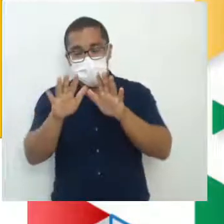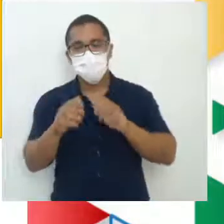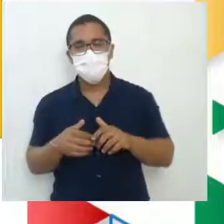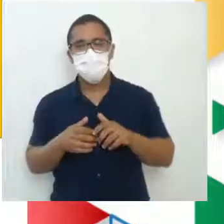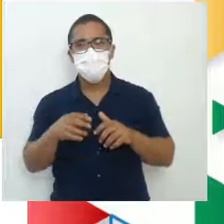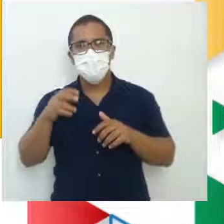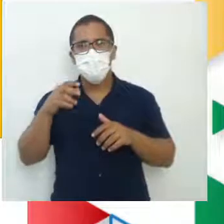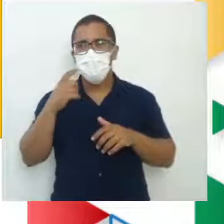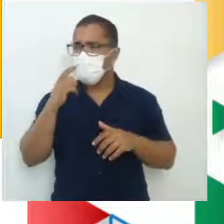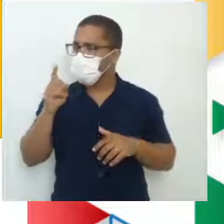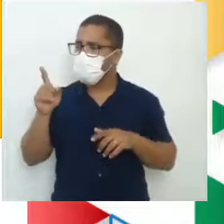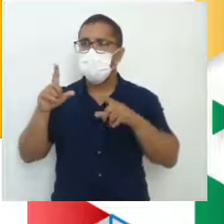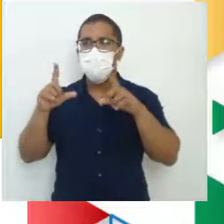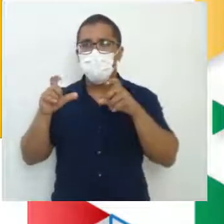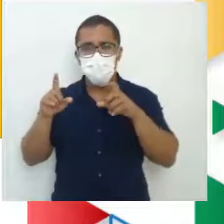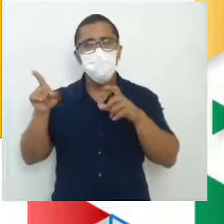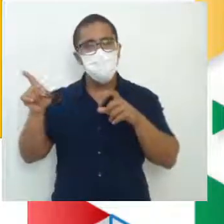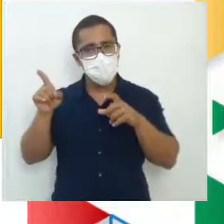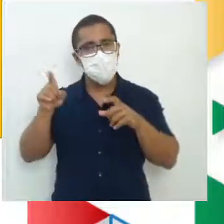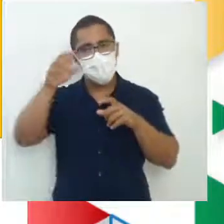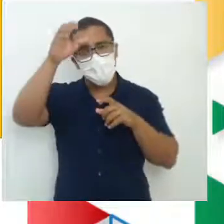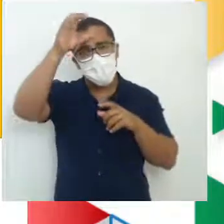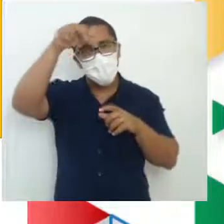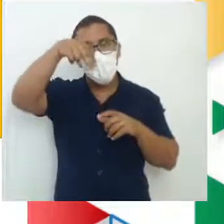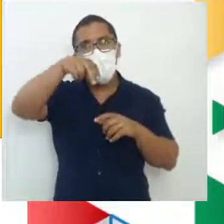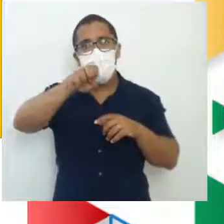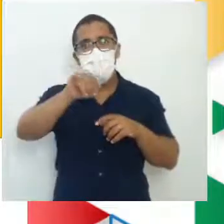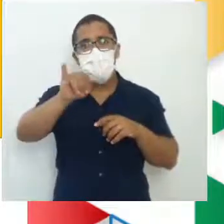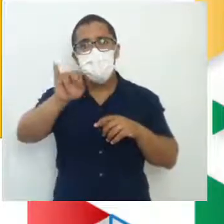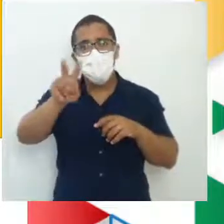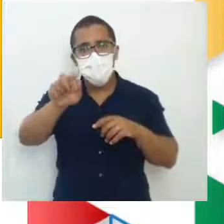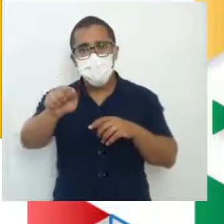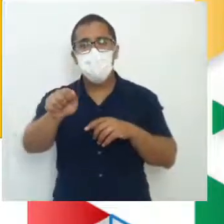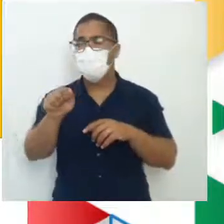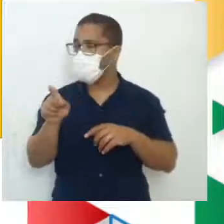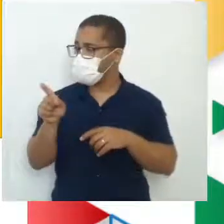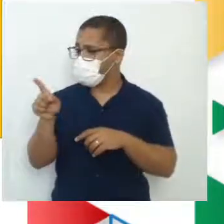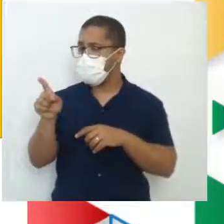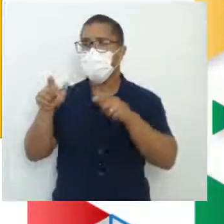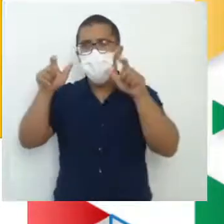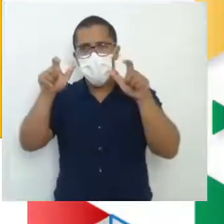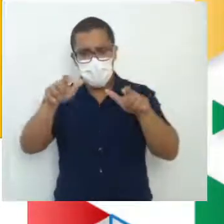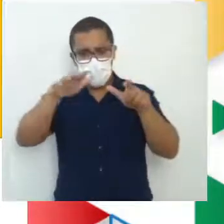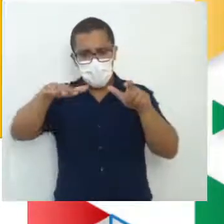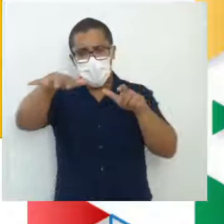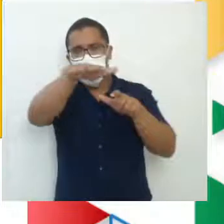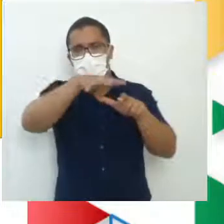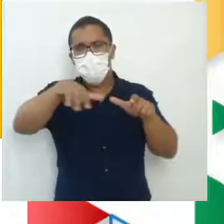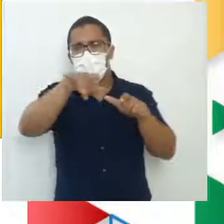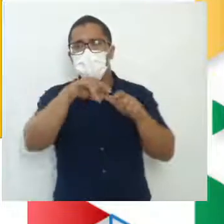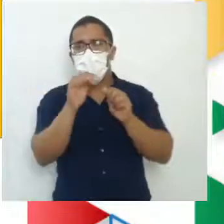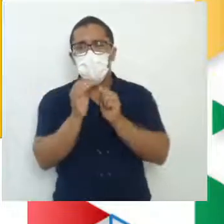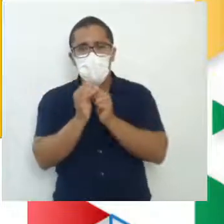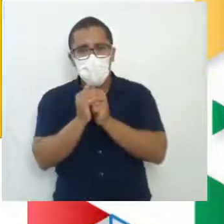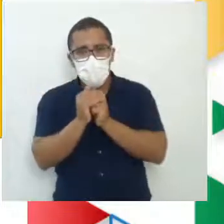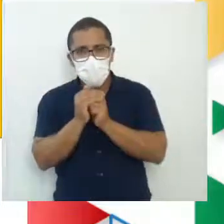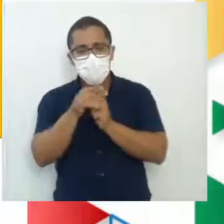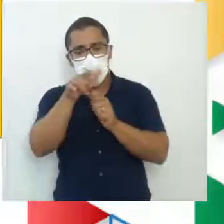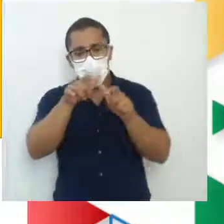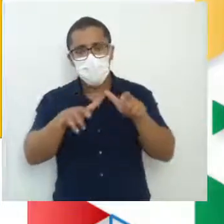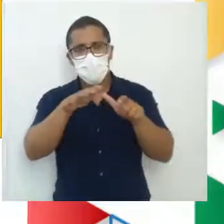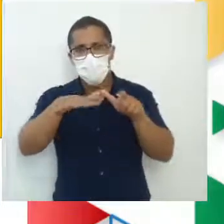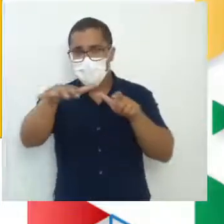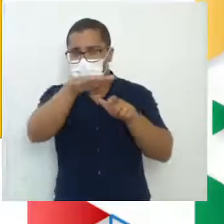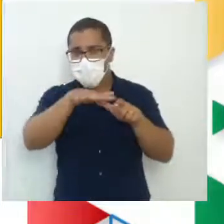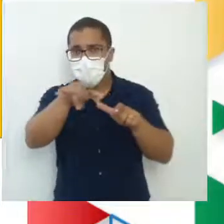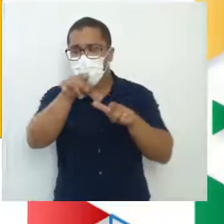tia Neiva. Olha aí, ela, certo, justamente no seu local aí, tá vendo? De orações. Então, eu gostaria que